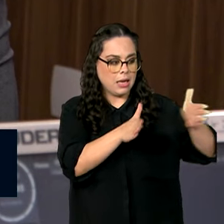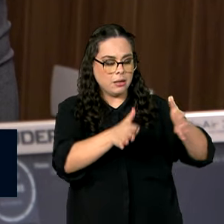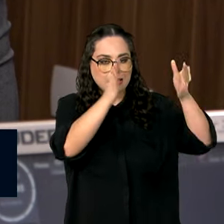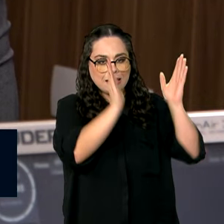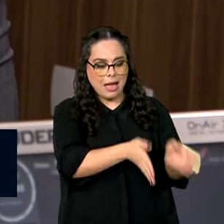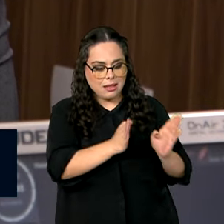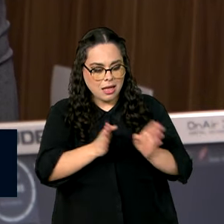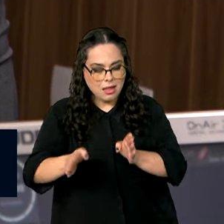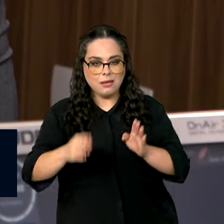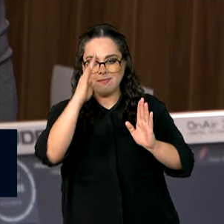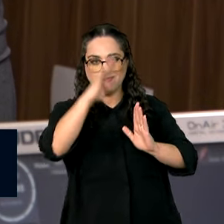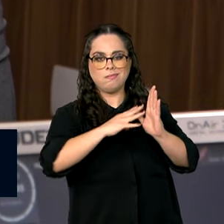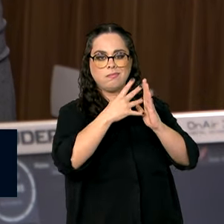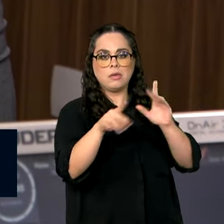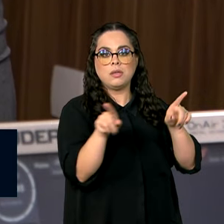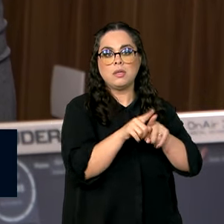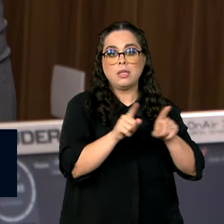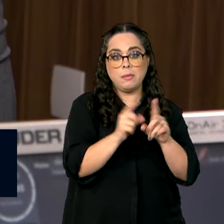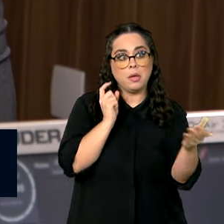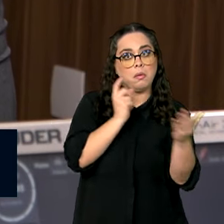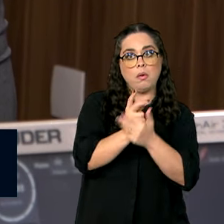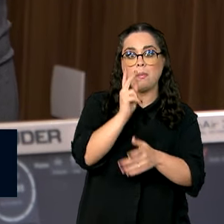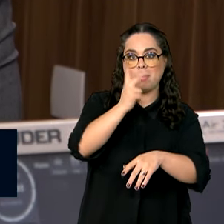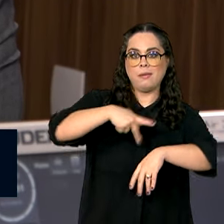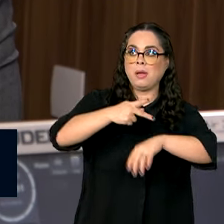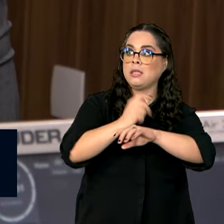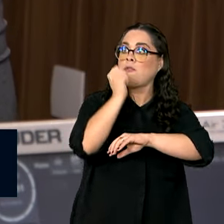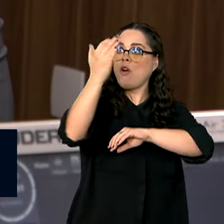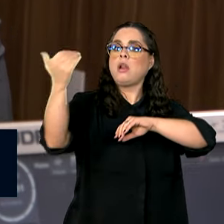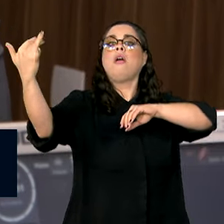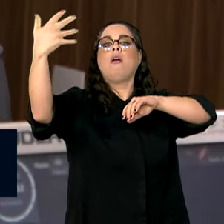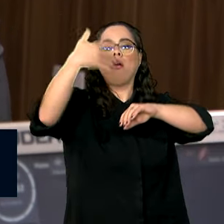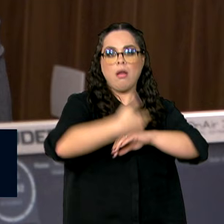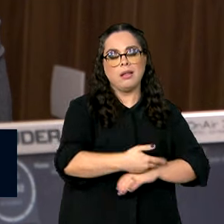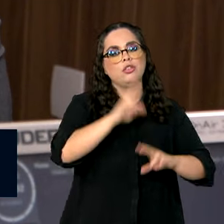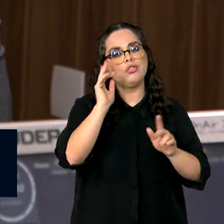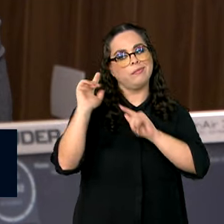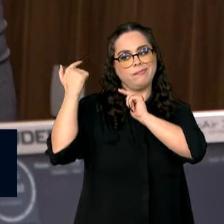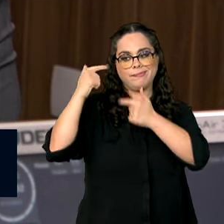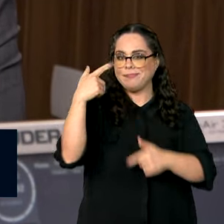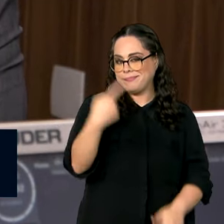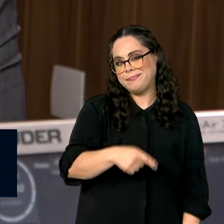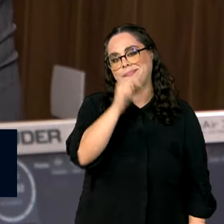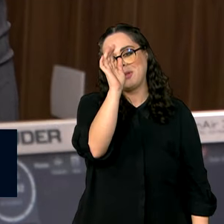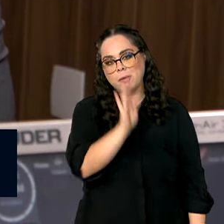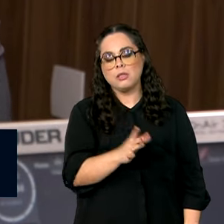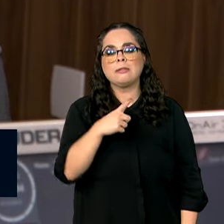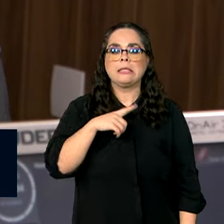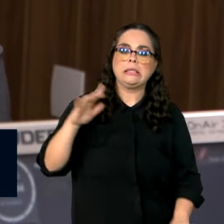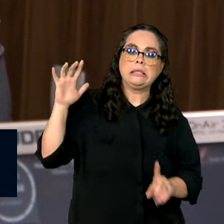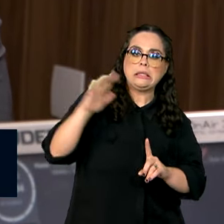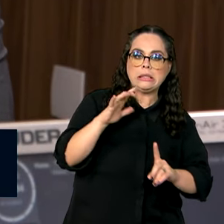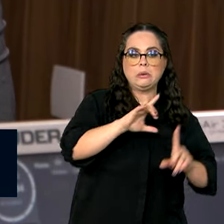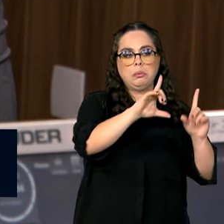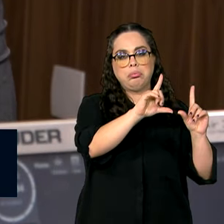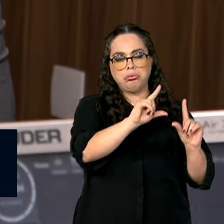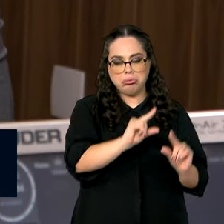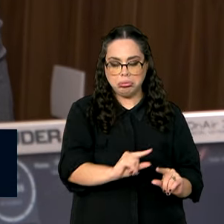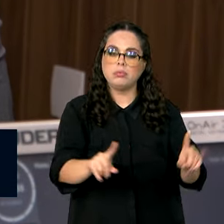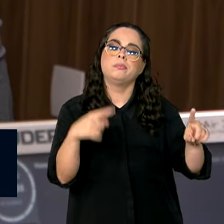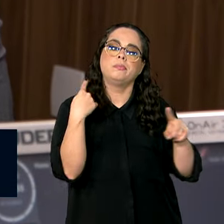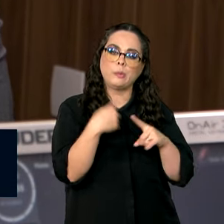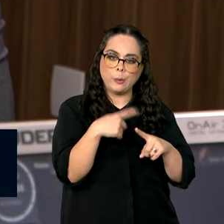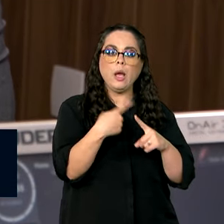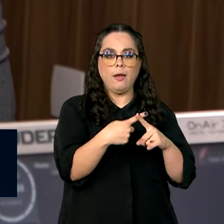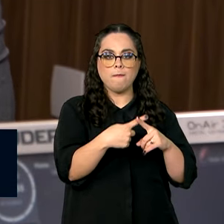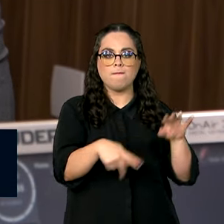maior também há as compras internacionais também que que são tradicionais aqui também no Brasil que sofreram uma redução em virtude da